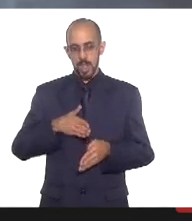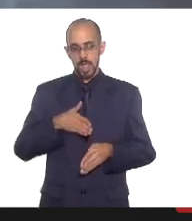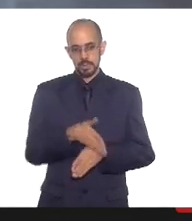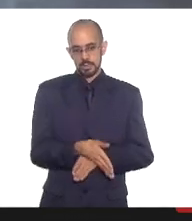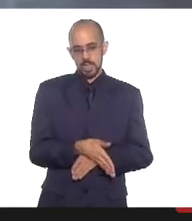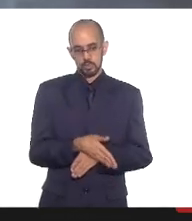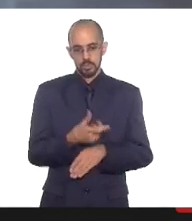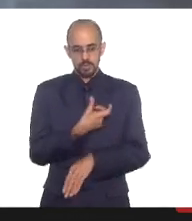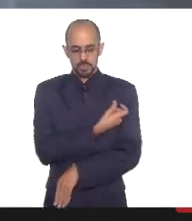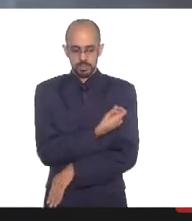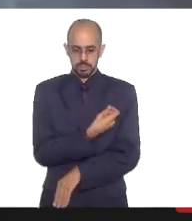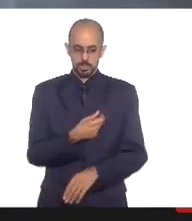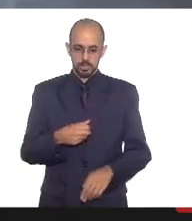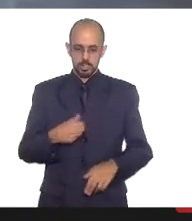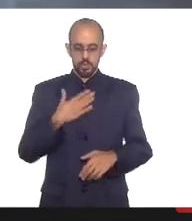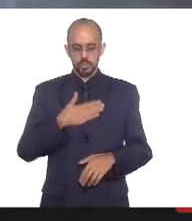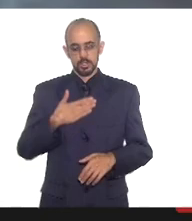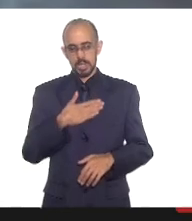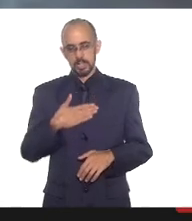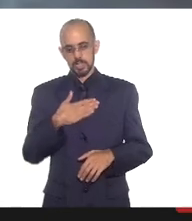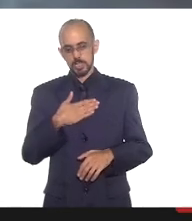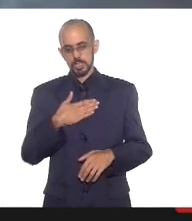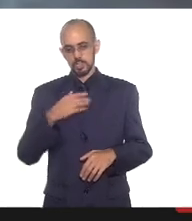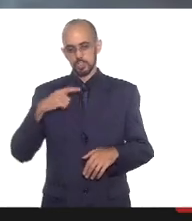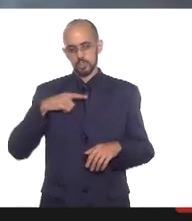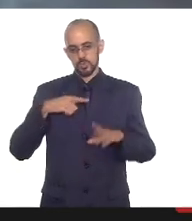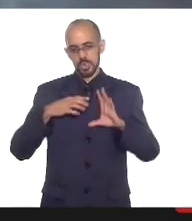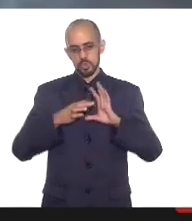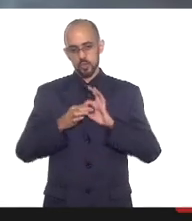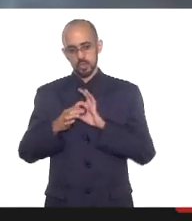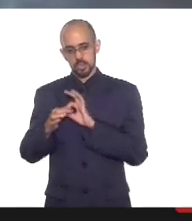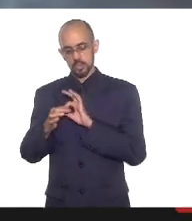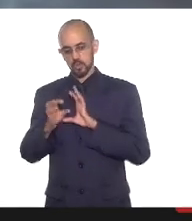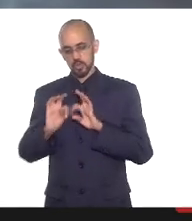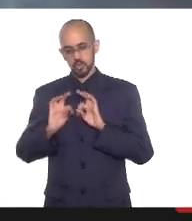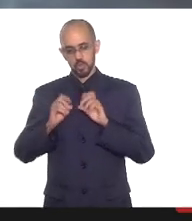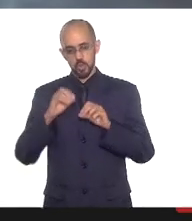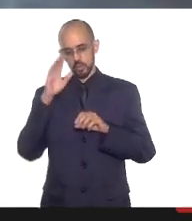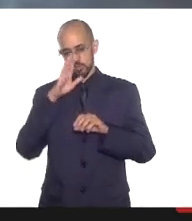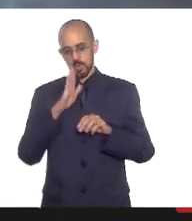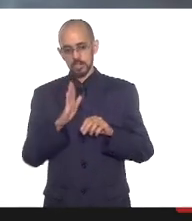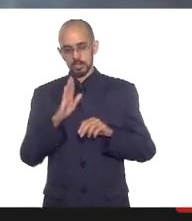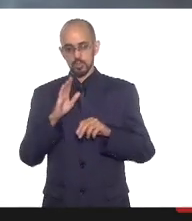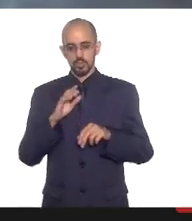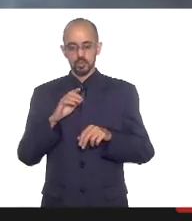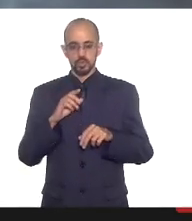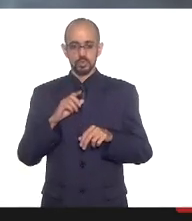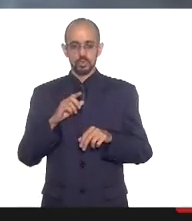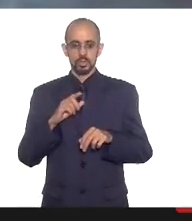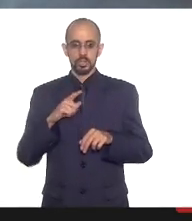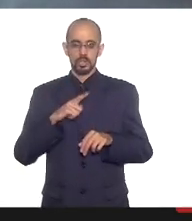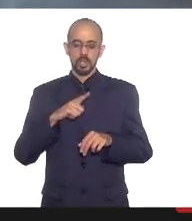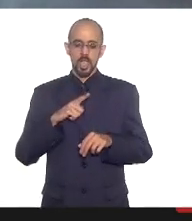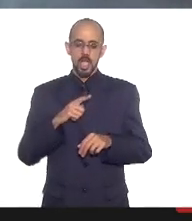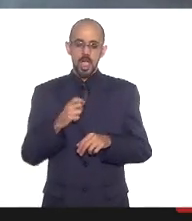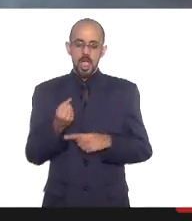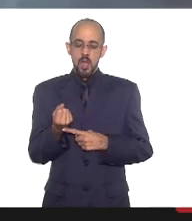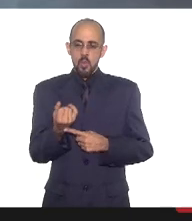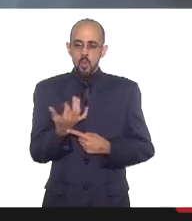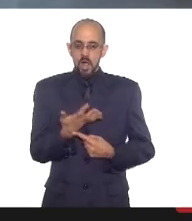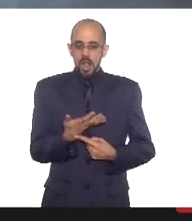Gostaria muito que tivesse hoje no cenário que todo o Brasil né tivesse hoje eu posso estar ter o suficiente